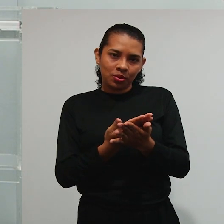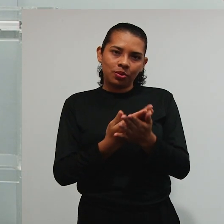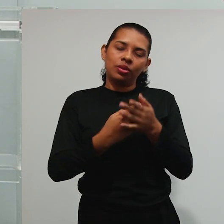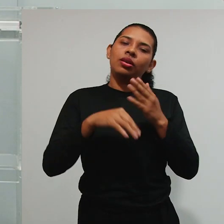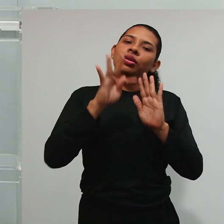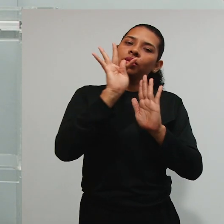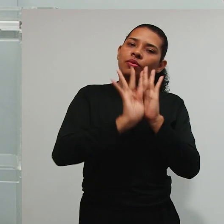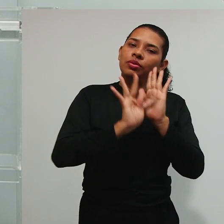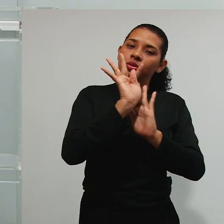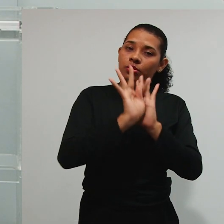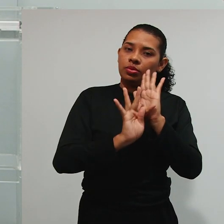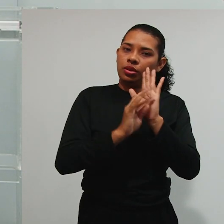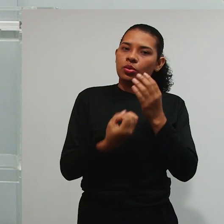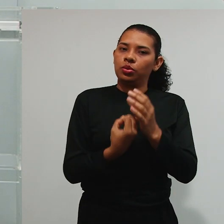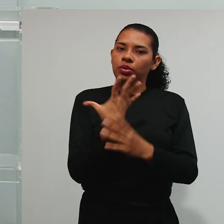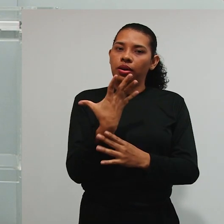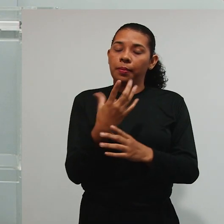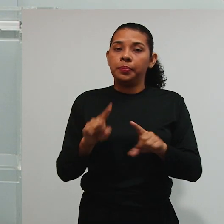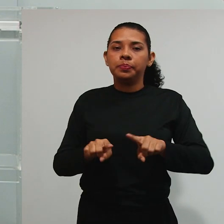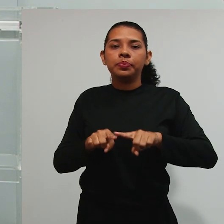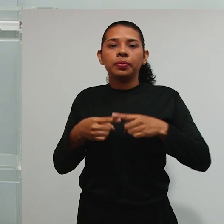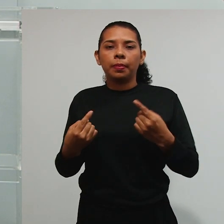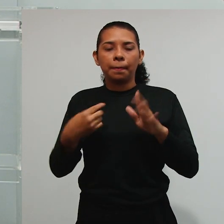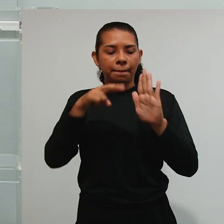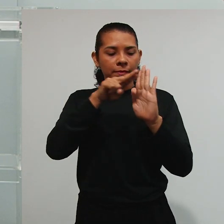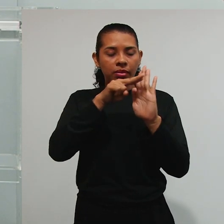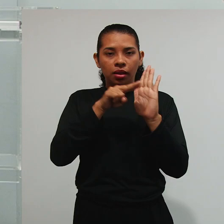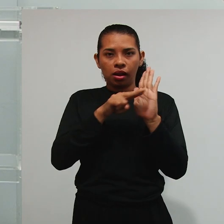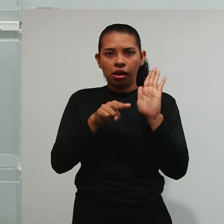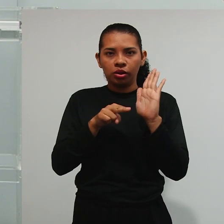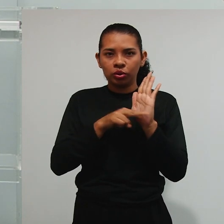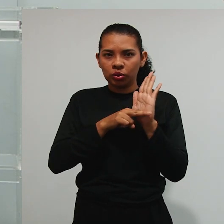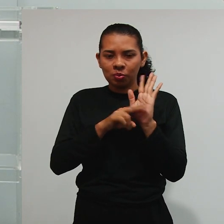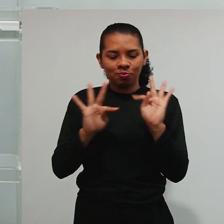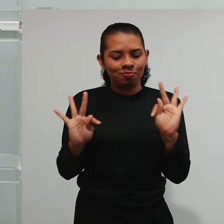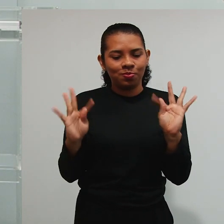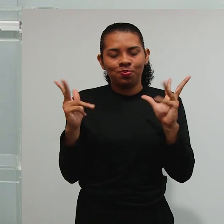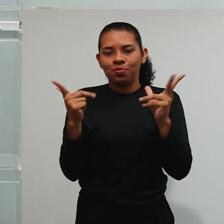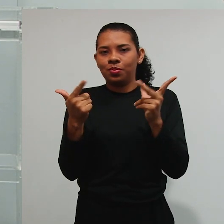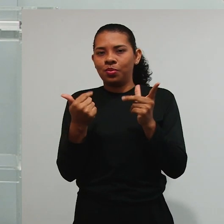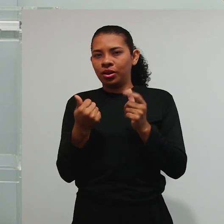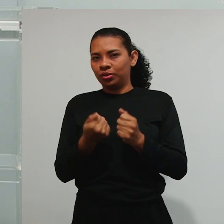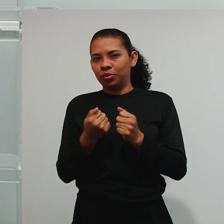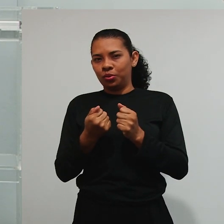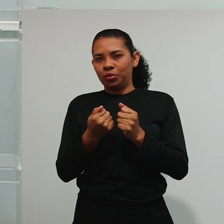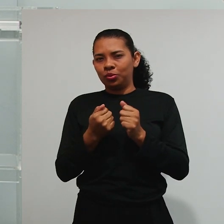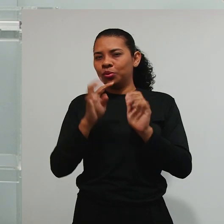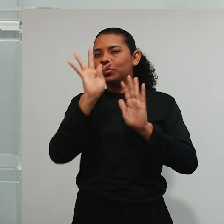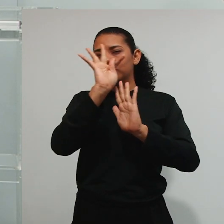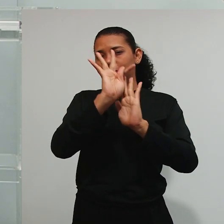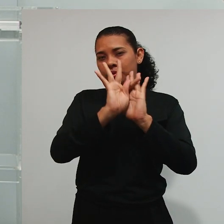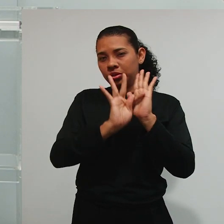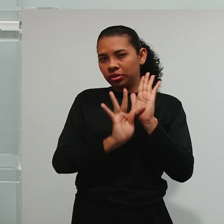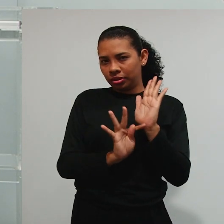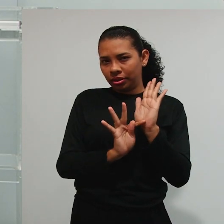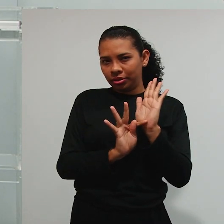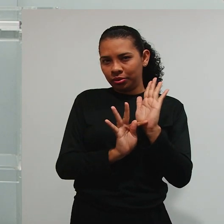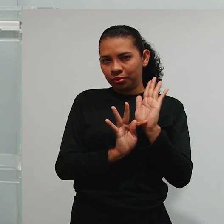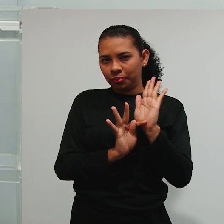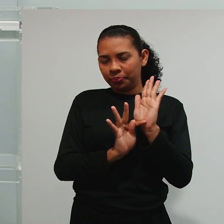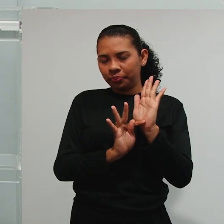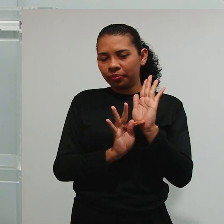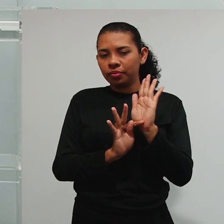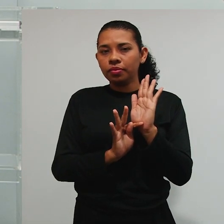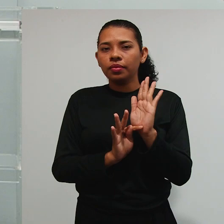da 14724, elas se aplicam praticamente a todos os tipos de trabalho, porque elas tratam de